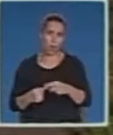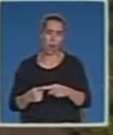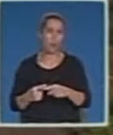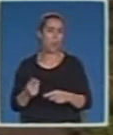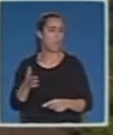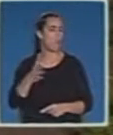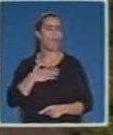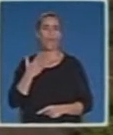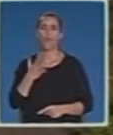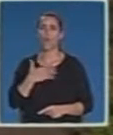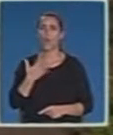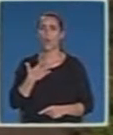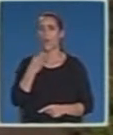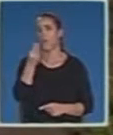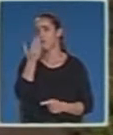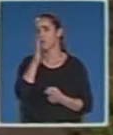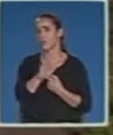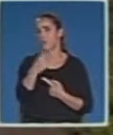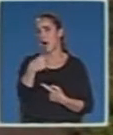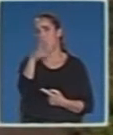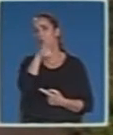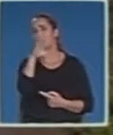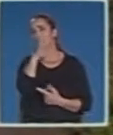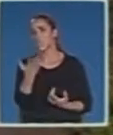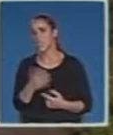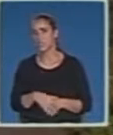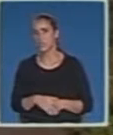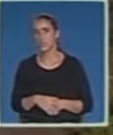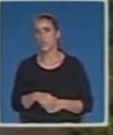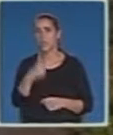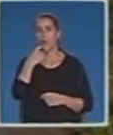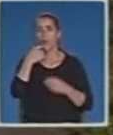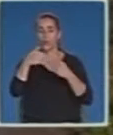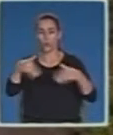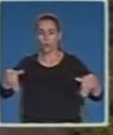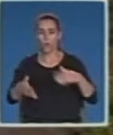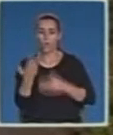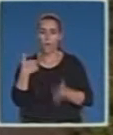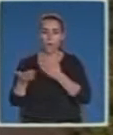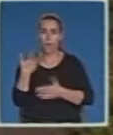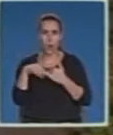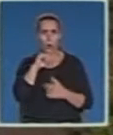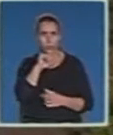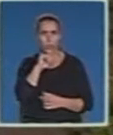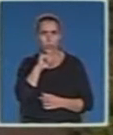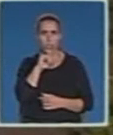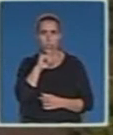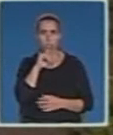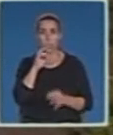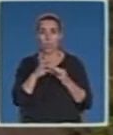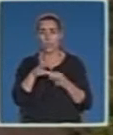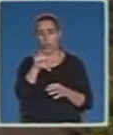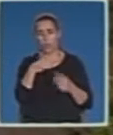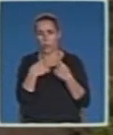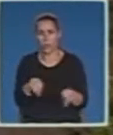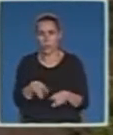vinha como existe, por exemplo, no continente. Nós podíamos tirar estes muros todos e pôr bagaços por todo lado e a vinha era outro tipo de